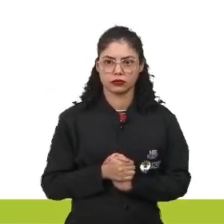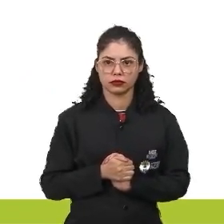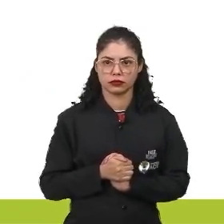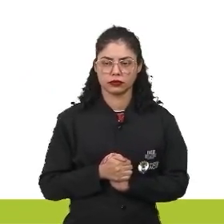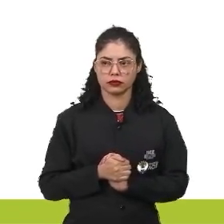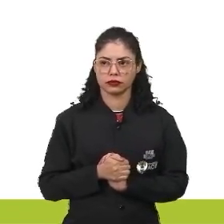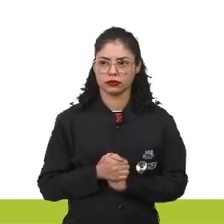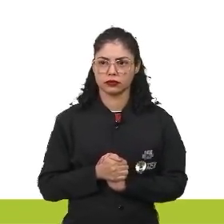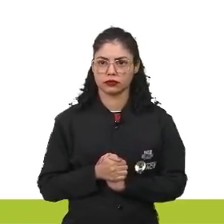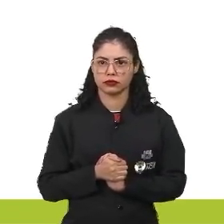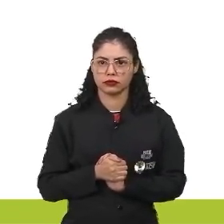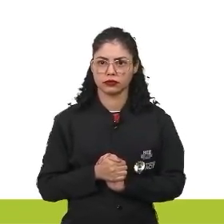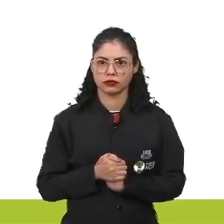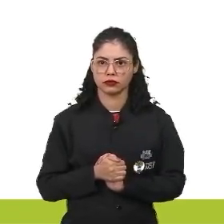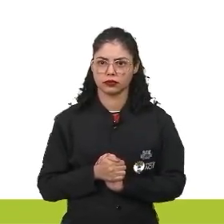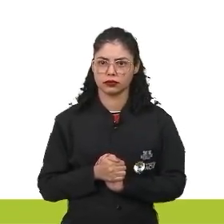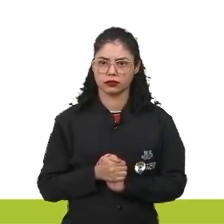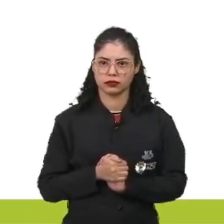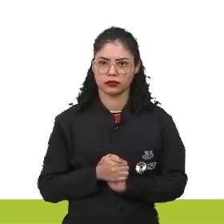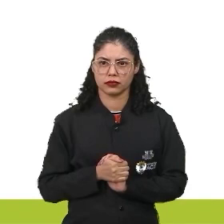vocês.